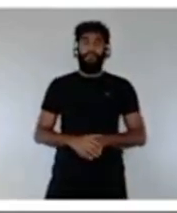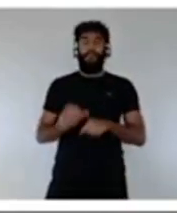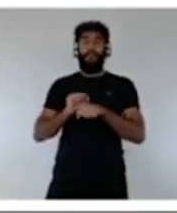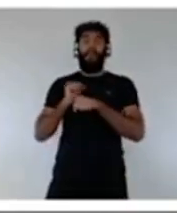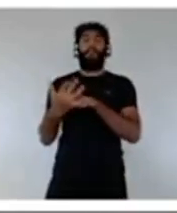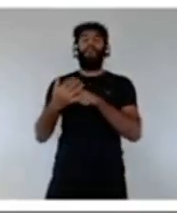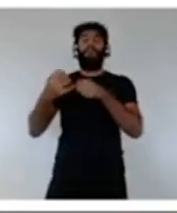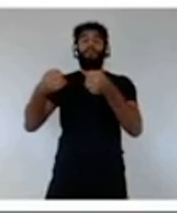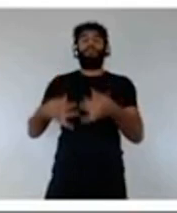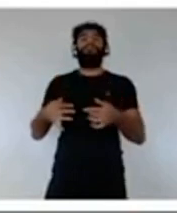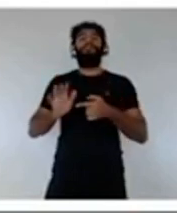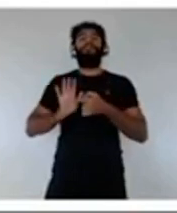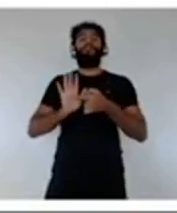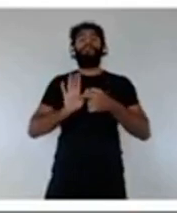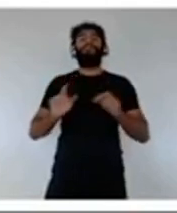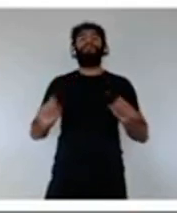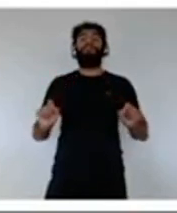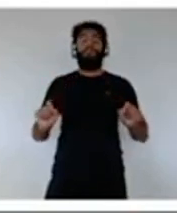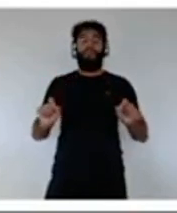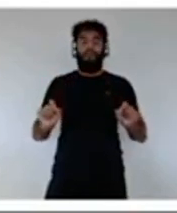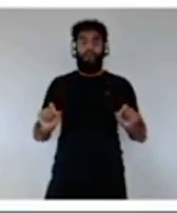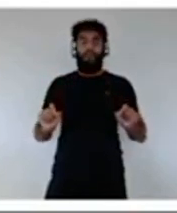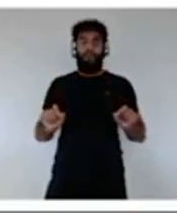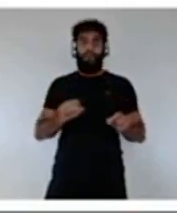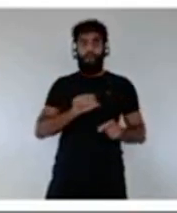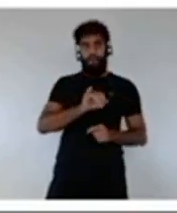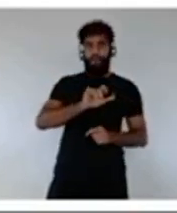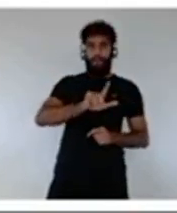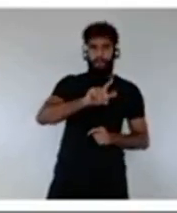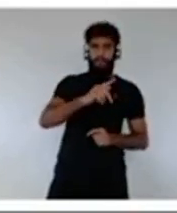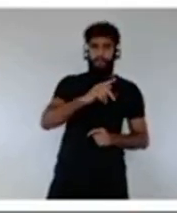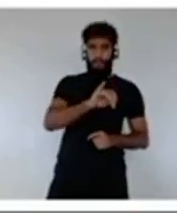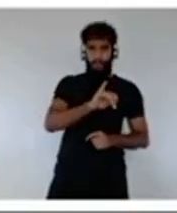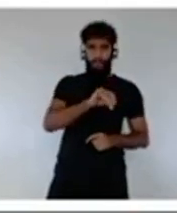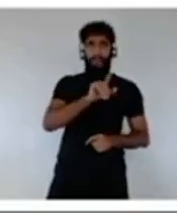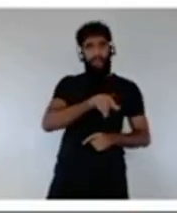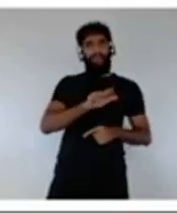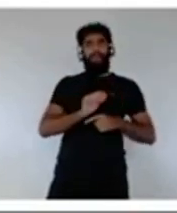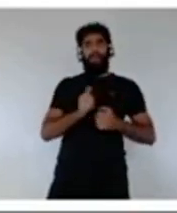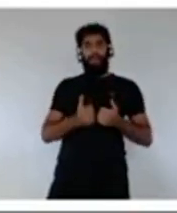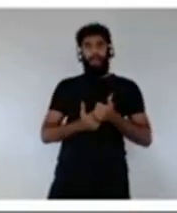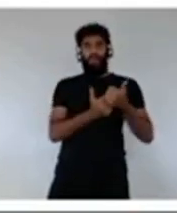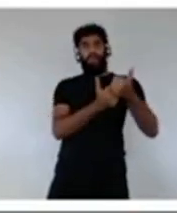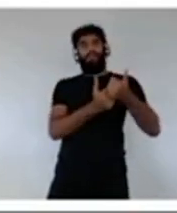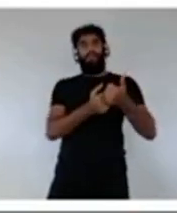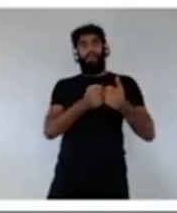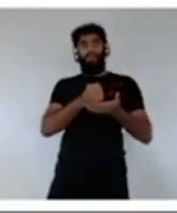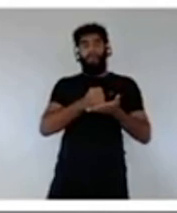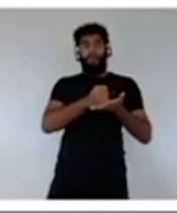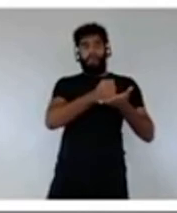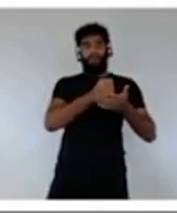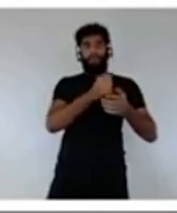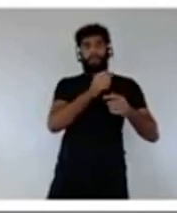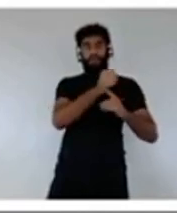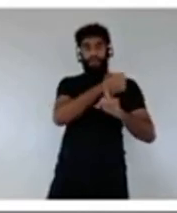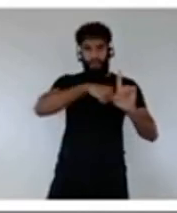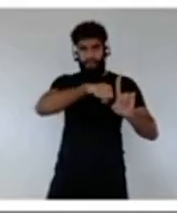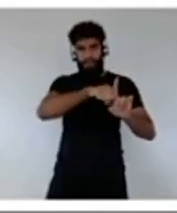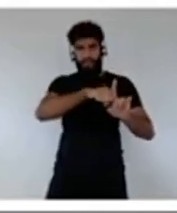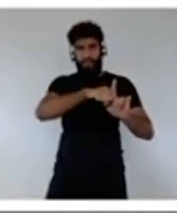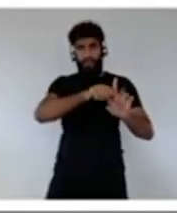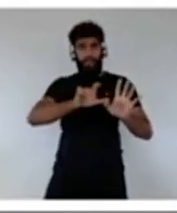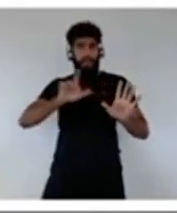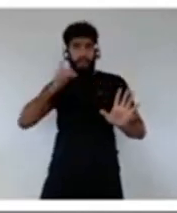LPI realmente ela tem um papel de assistência social importante, que a gente já sabia, tá certo? E que a gente reconhecia como